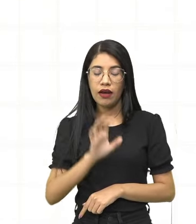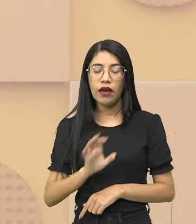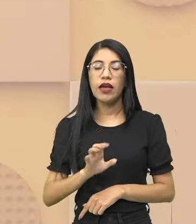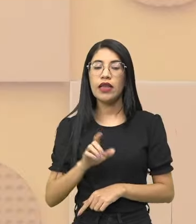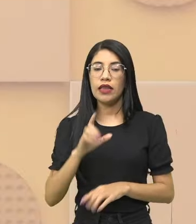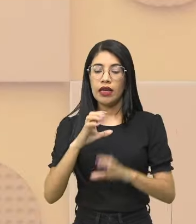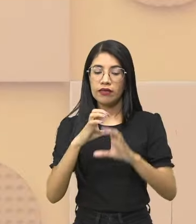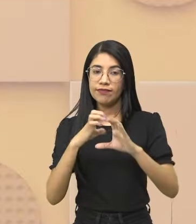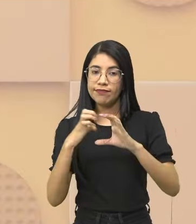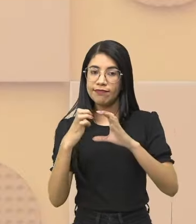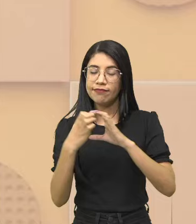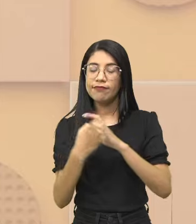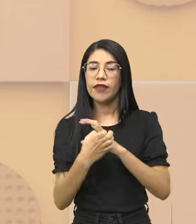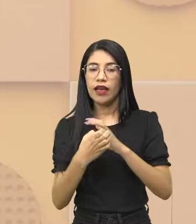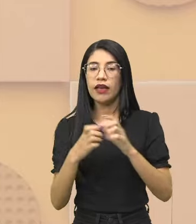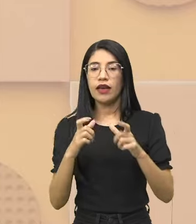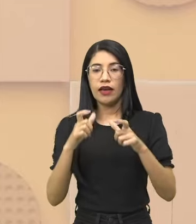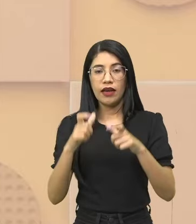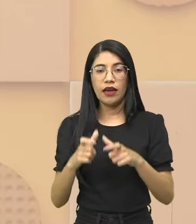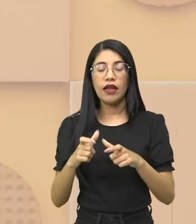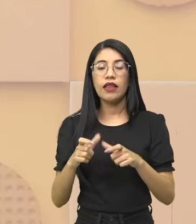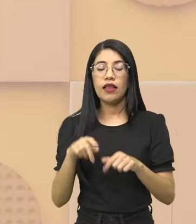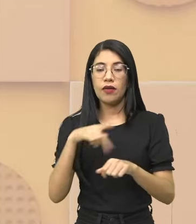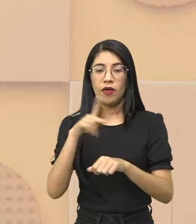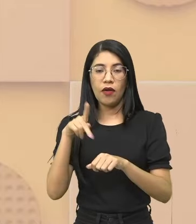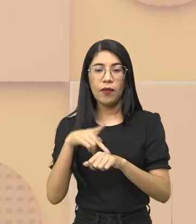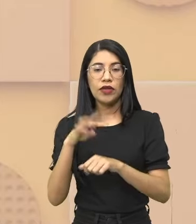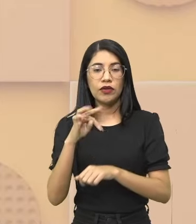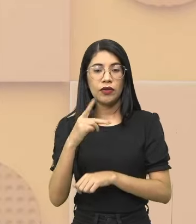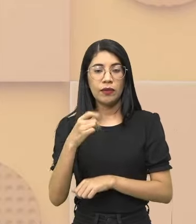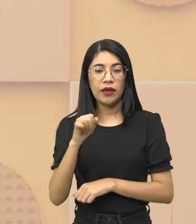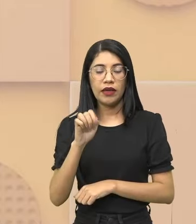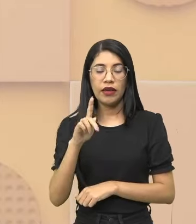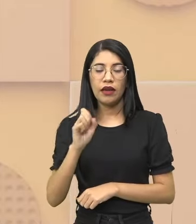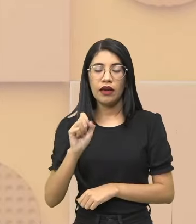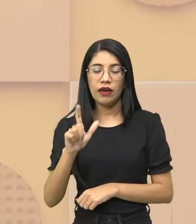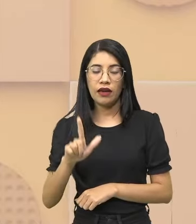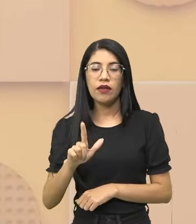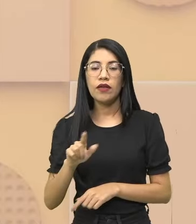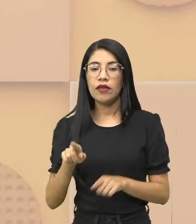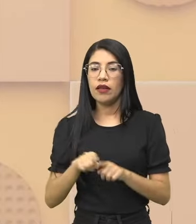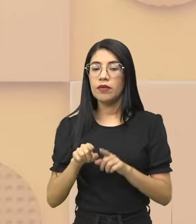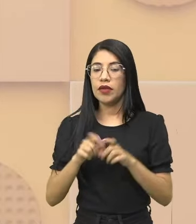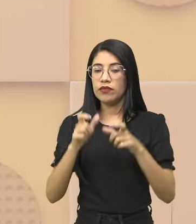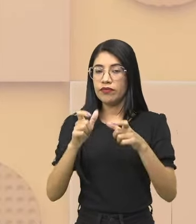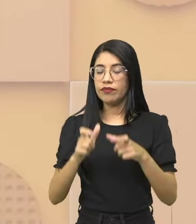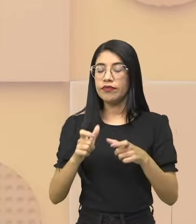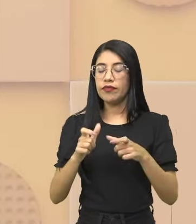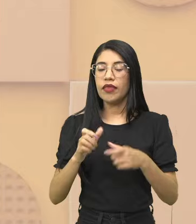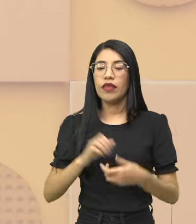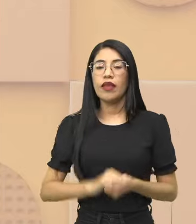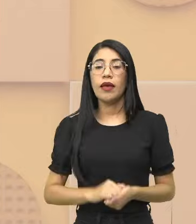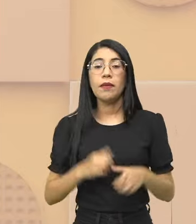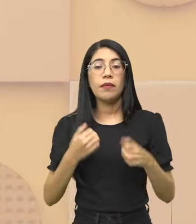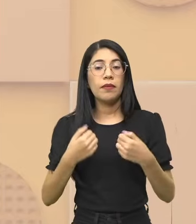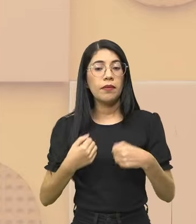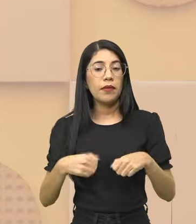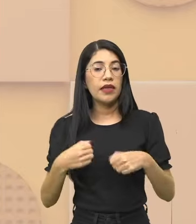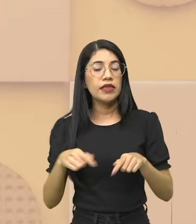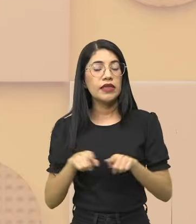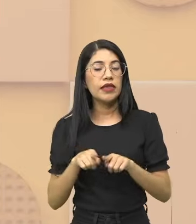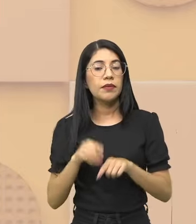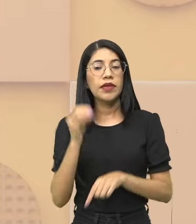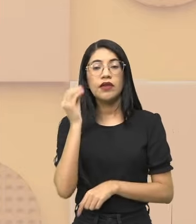faixa tropical, né? É considerado um país tropical por essa localização geográfica. Mas você precisa também